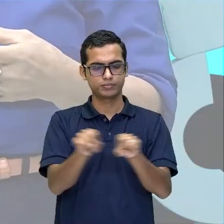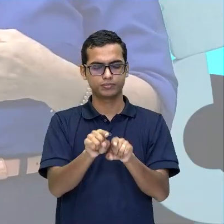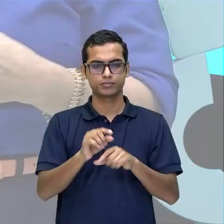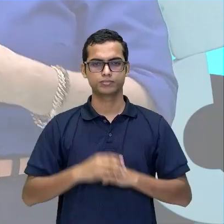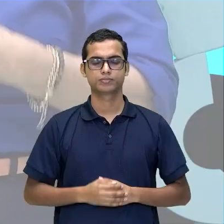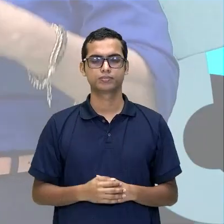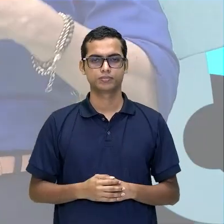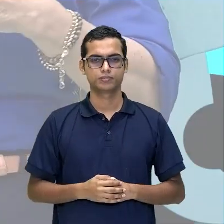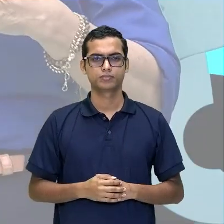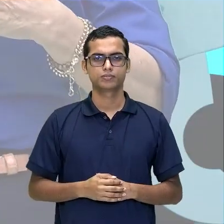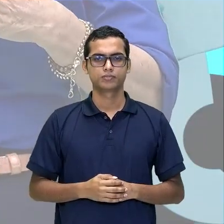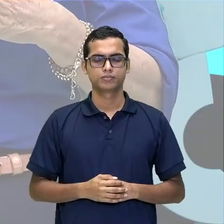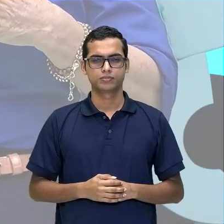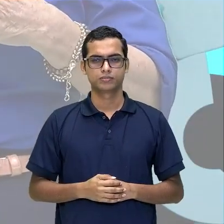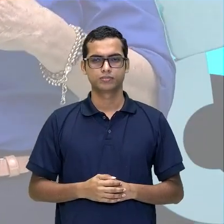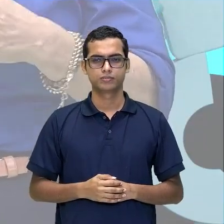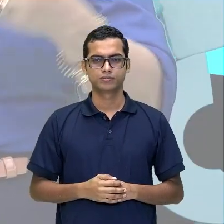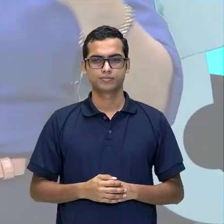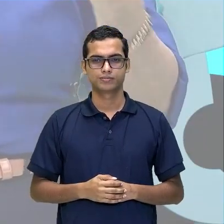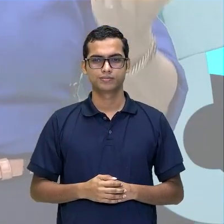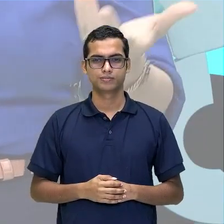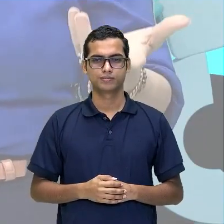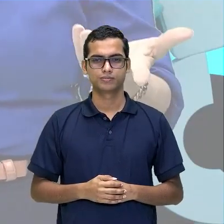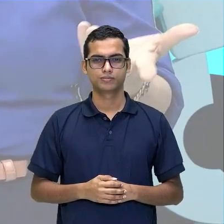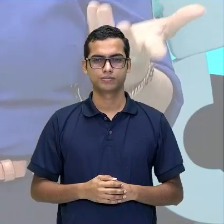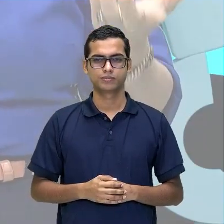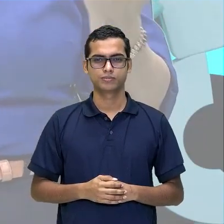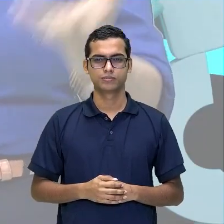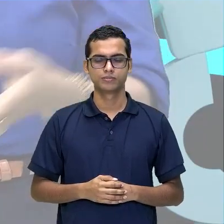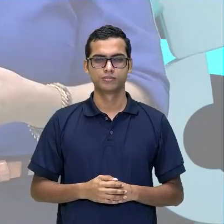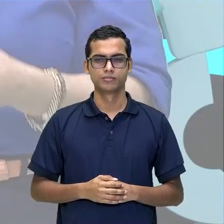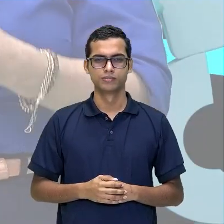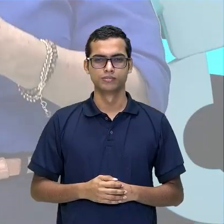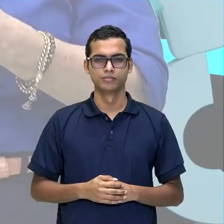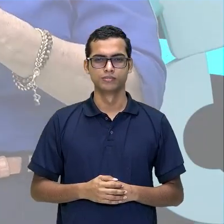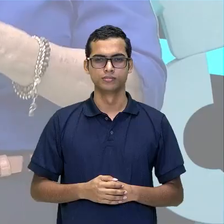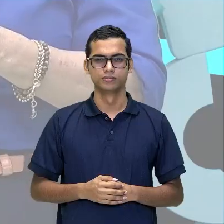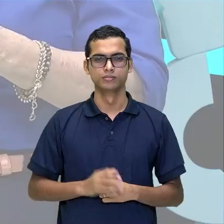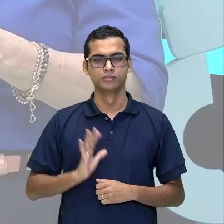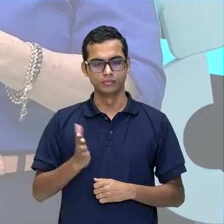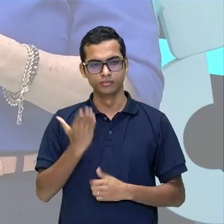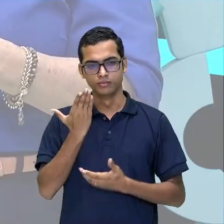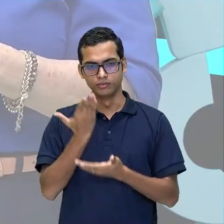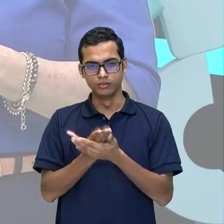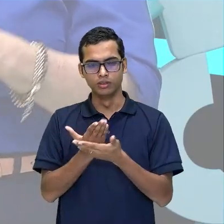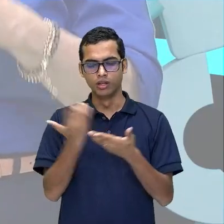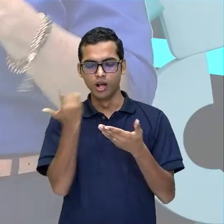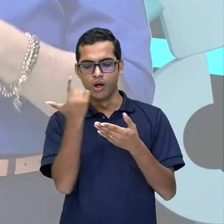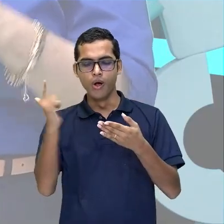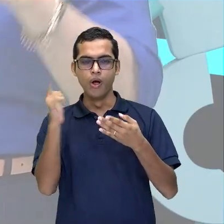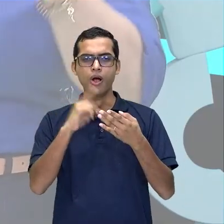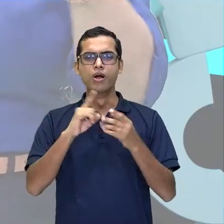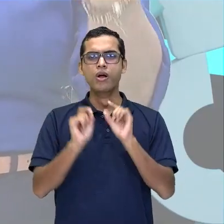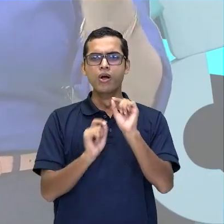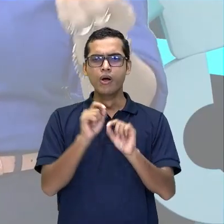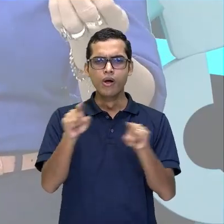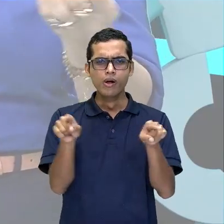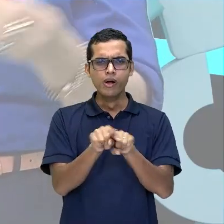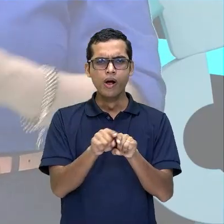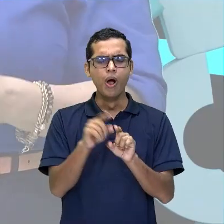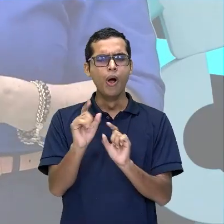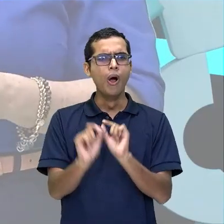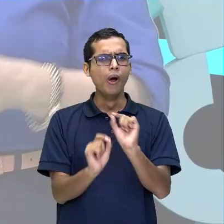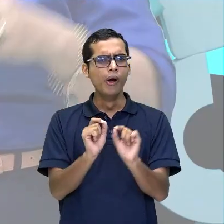agora, né, nós já vimos o Atutor, vamos então verificar a questão de